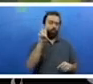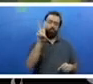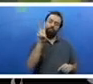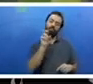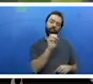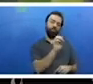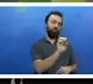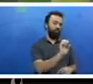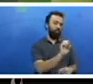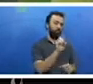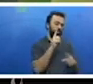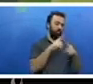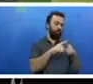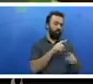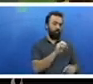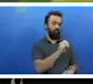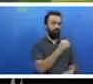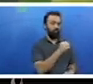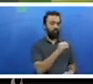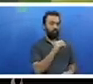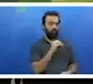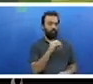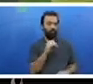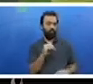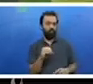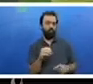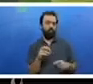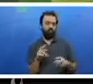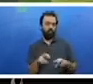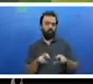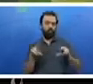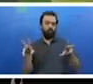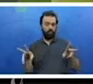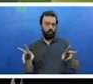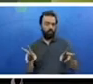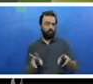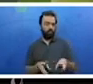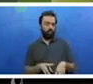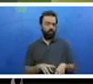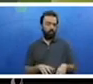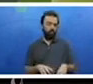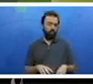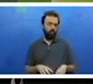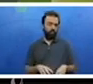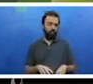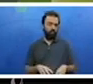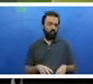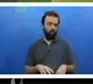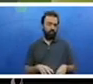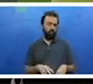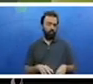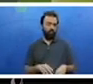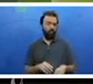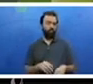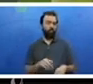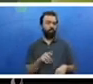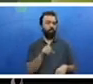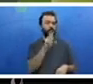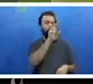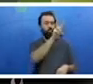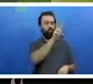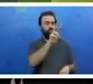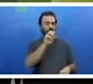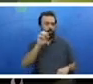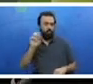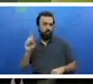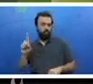pego essa aqui, ó. 2 sobre 400 e 800. 2 vezes 100, 200. 400